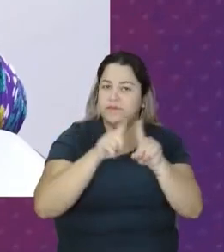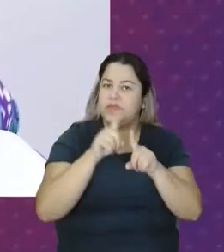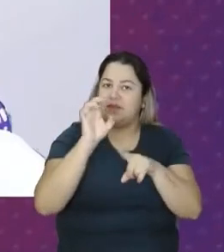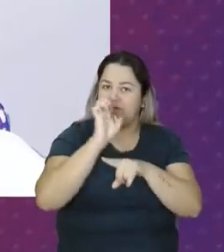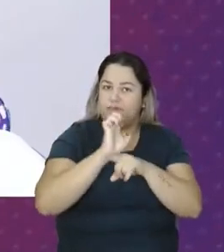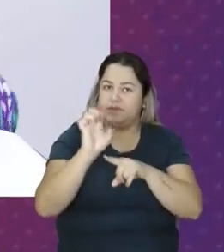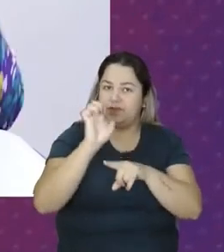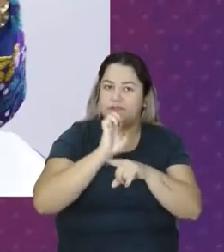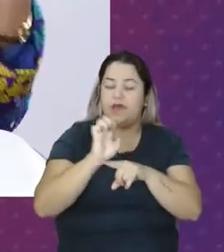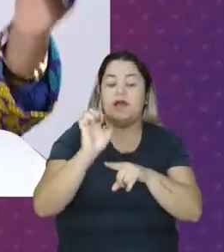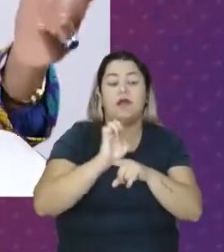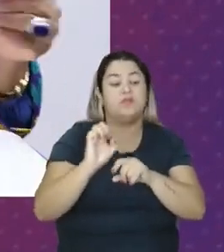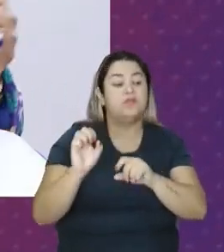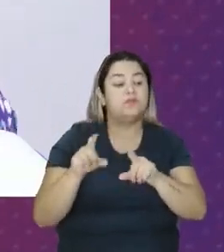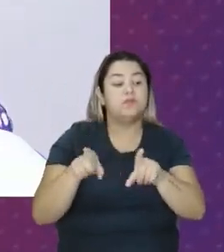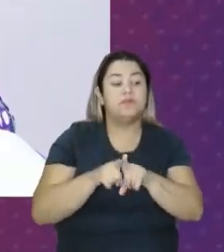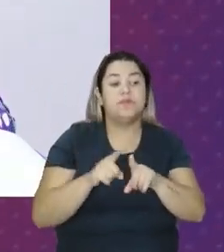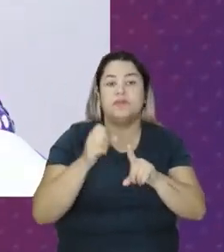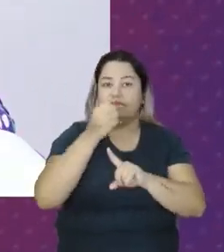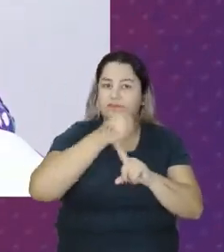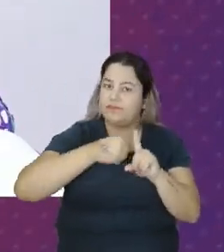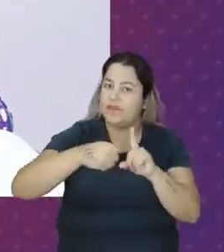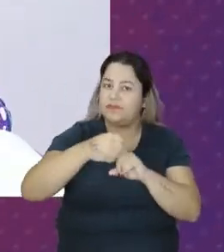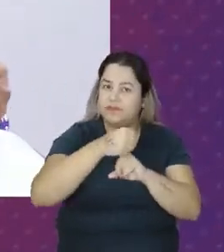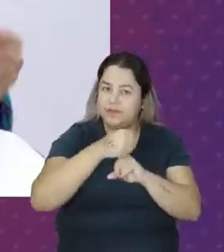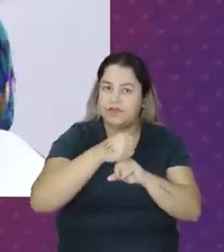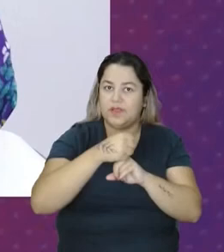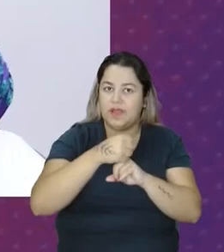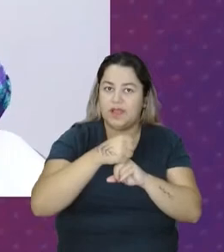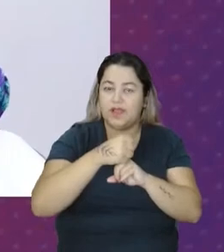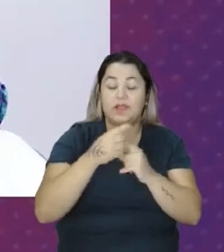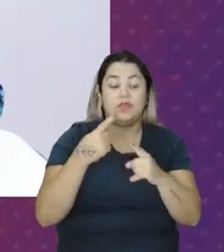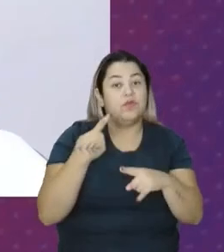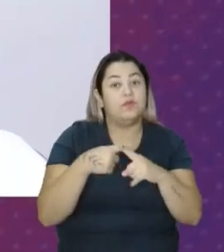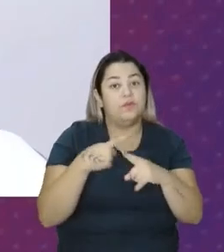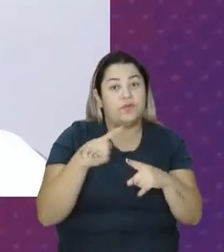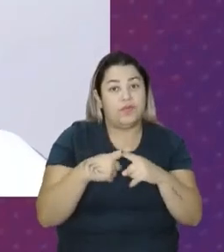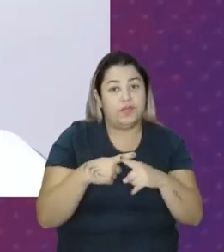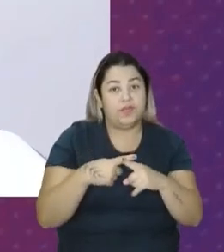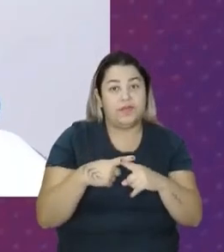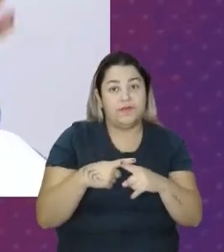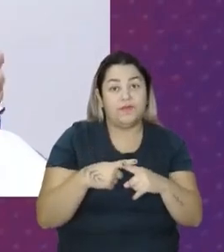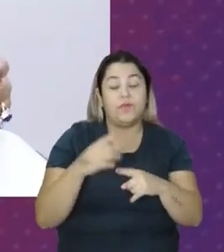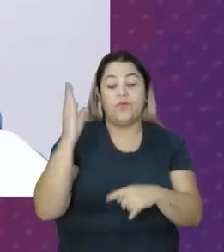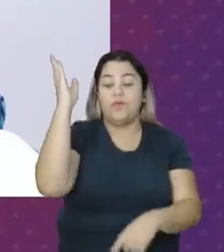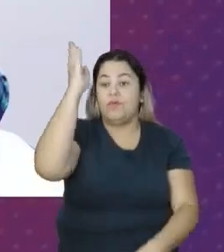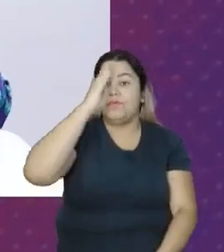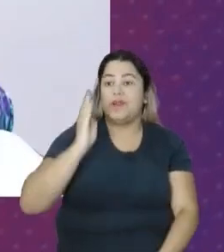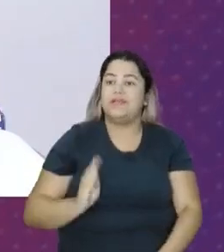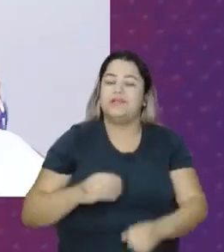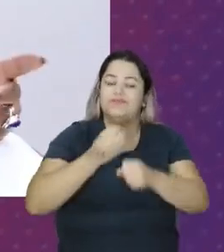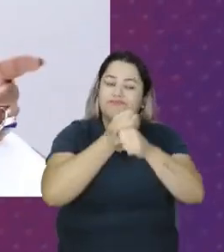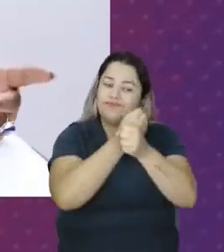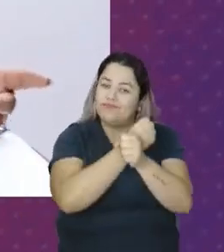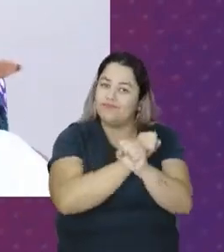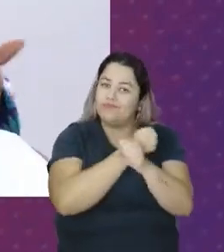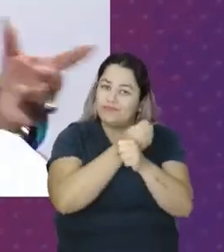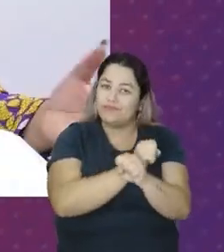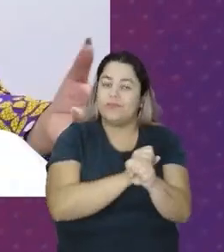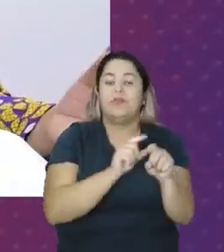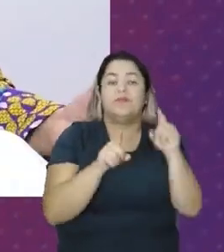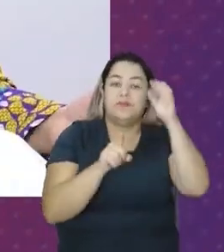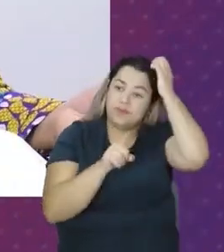Estado e do conjunto da sociedade, porque o Brasil escravizou, o